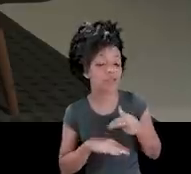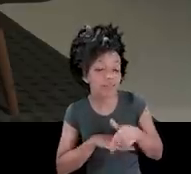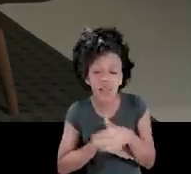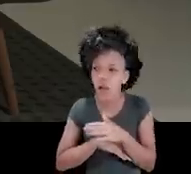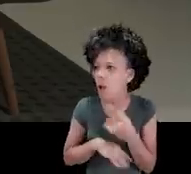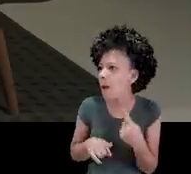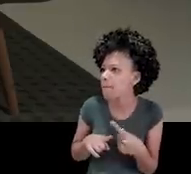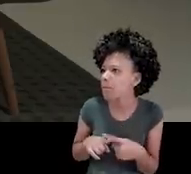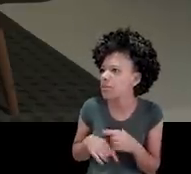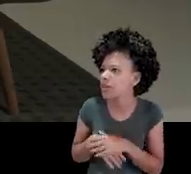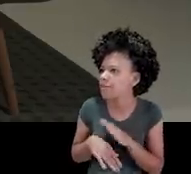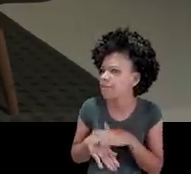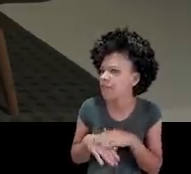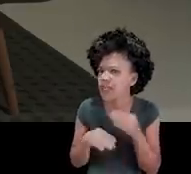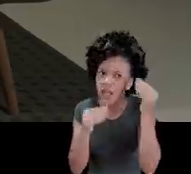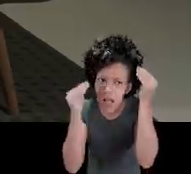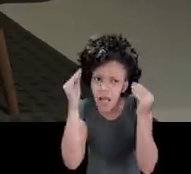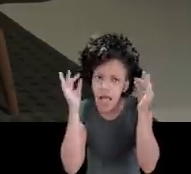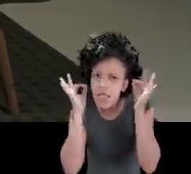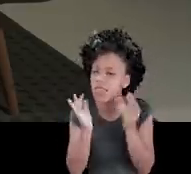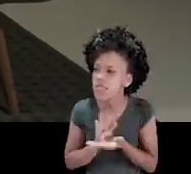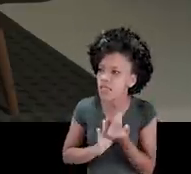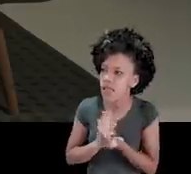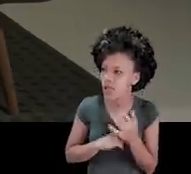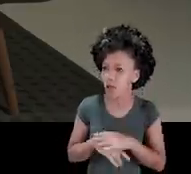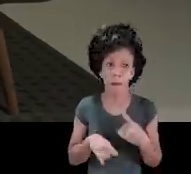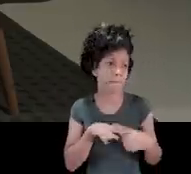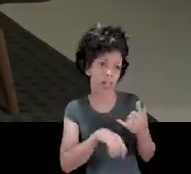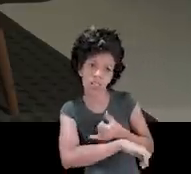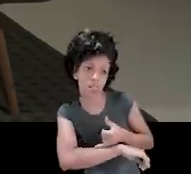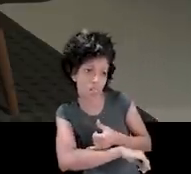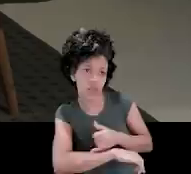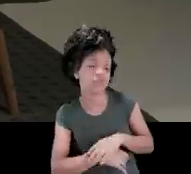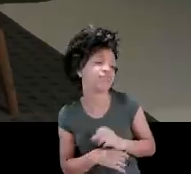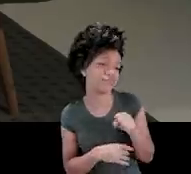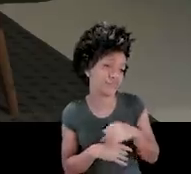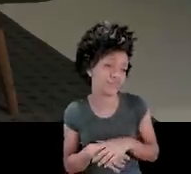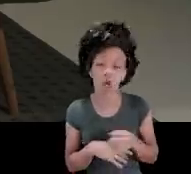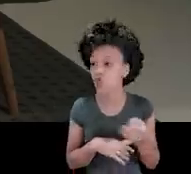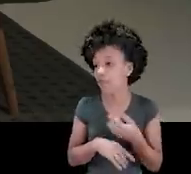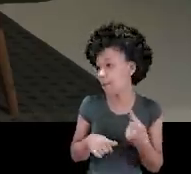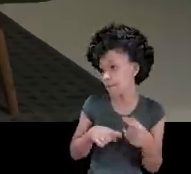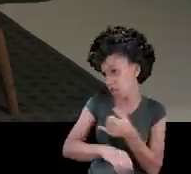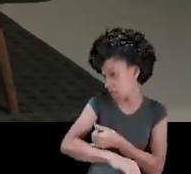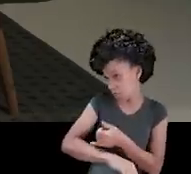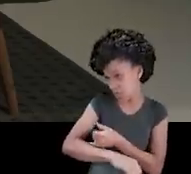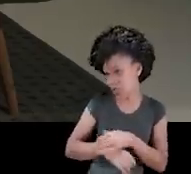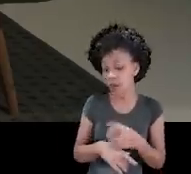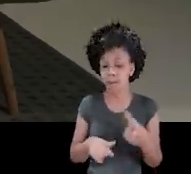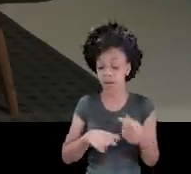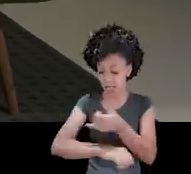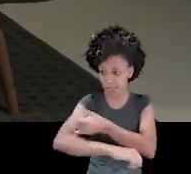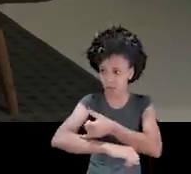por que você fez degradê? Sim. Por que você fez uma tatuagem? É um novo porque você fez uma tatuagem, isso. Que a tatuagem entrou nesse